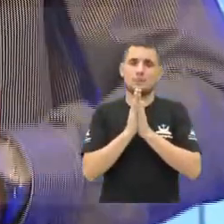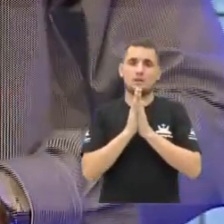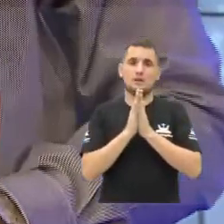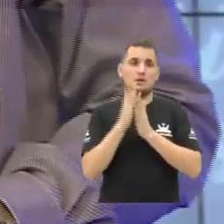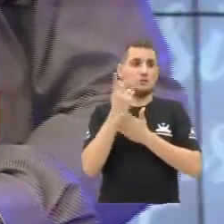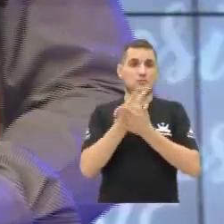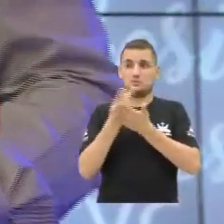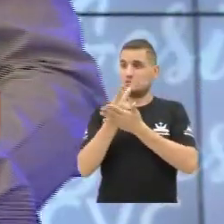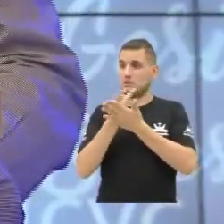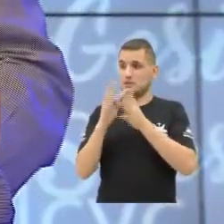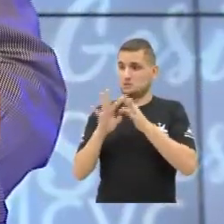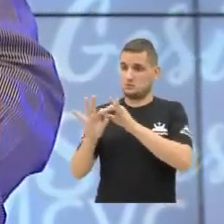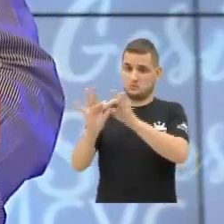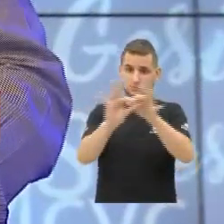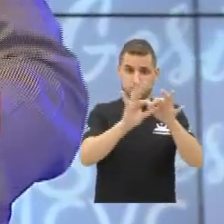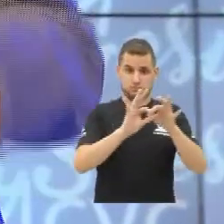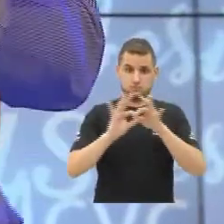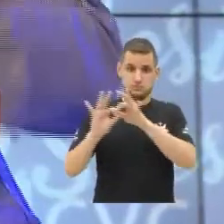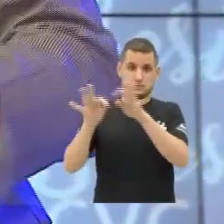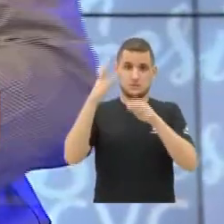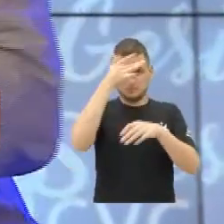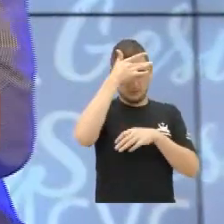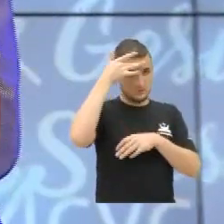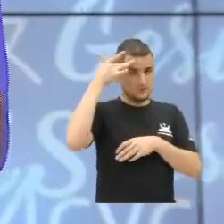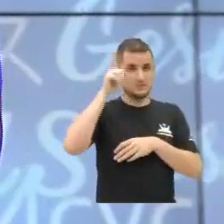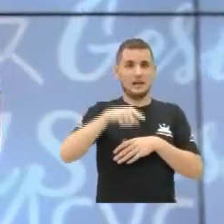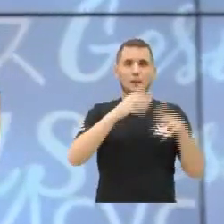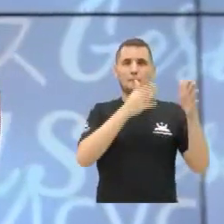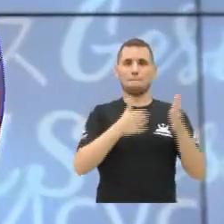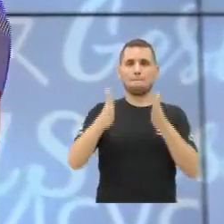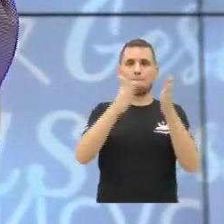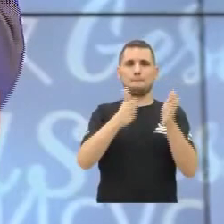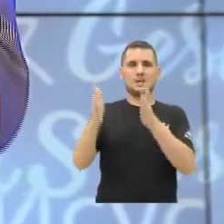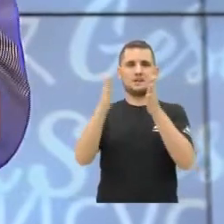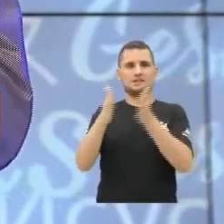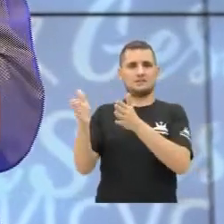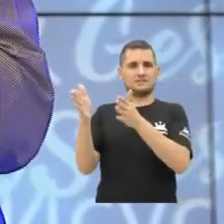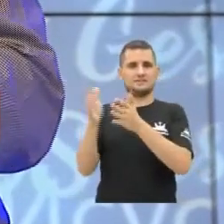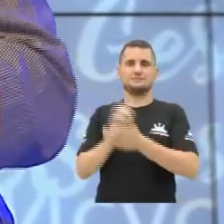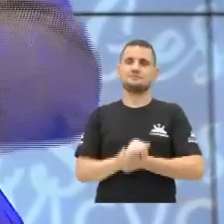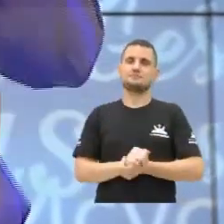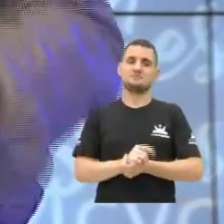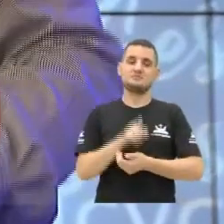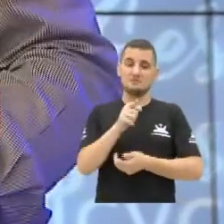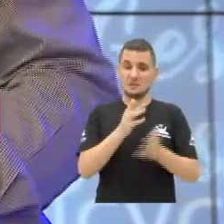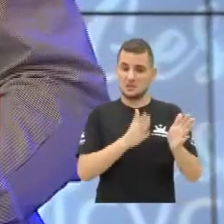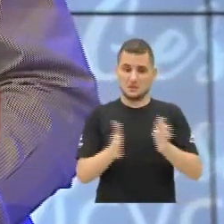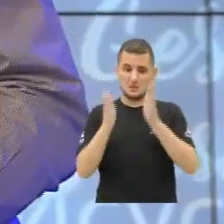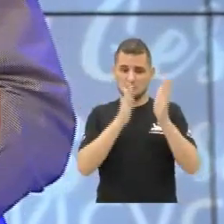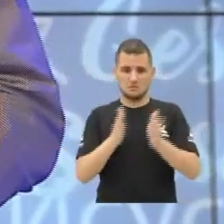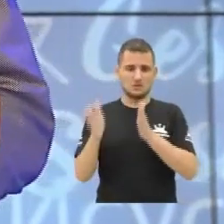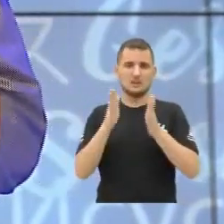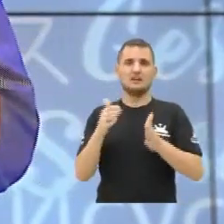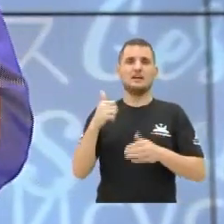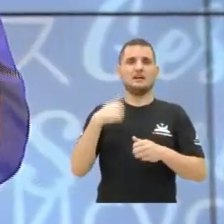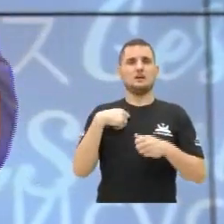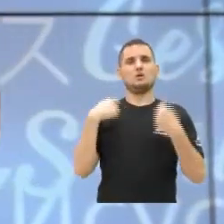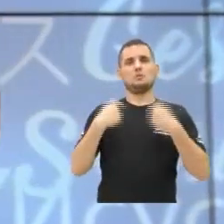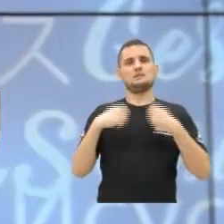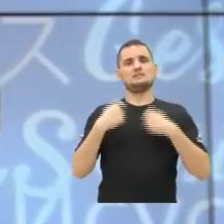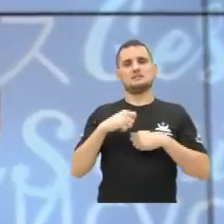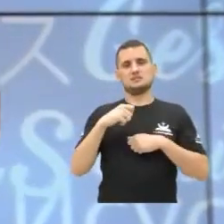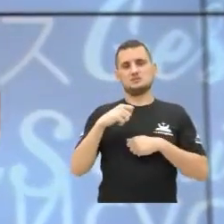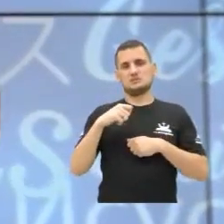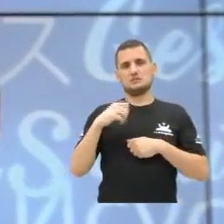buscando a comunhão com outras pessoas. É um processo. E esse processo eu tenho que sair de mim, não